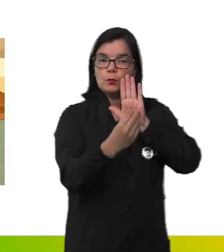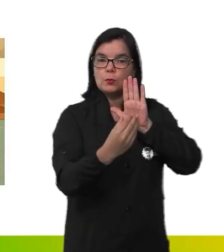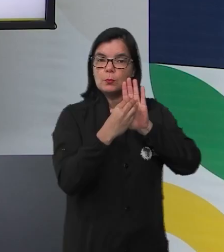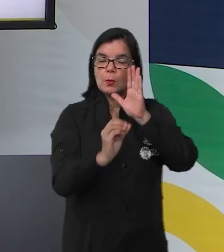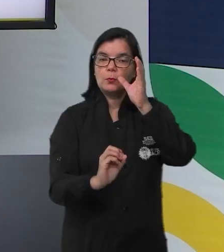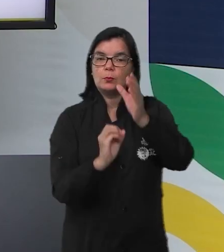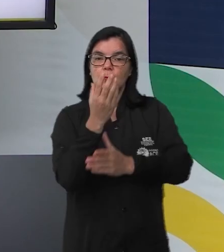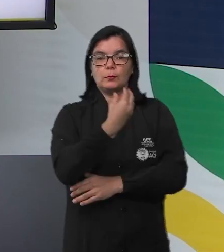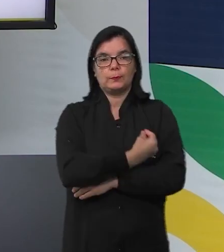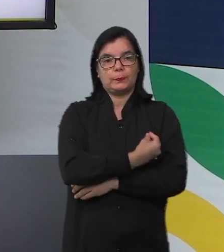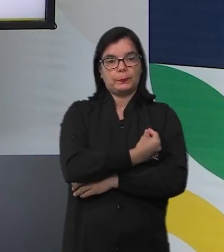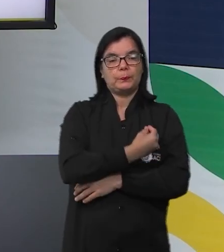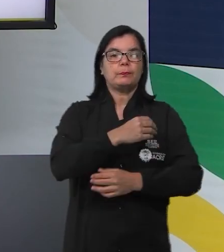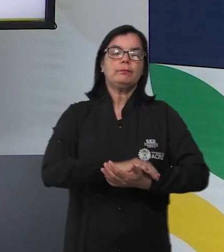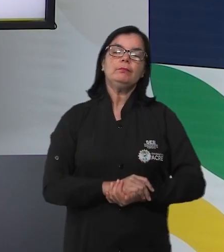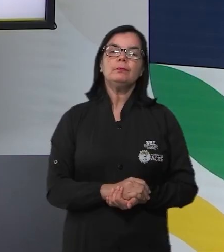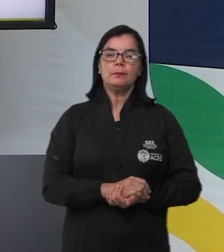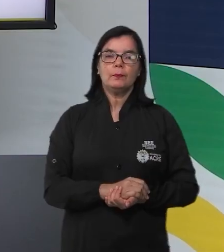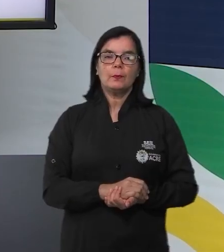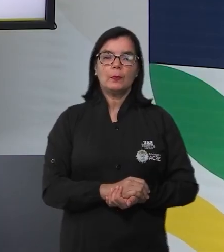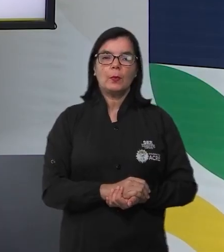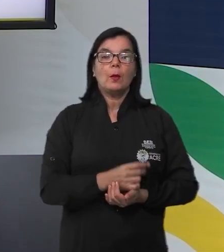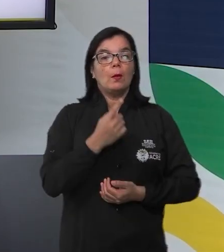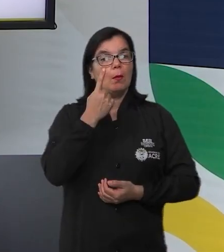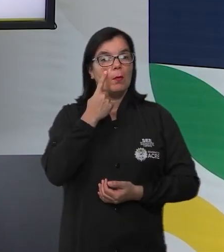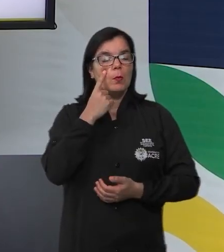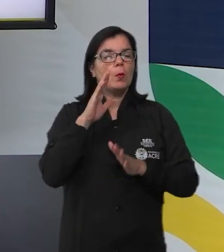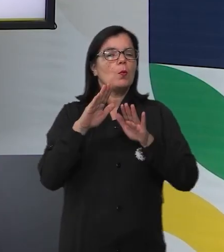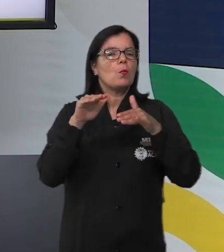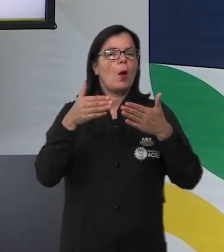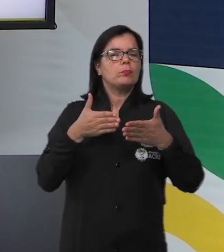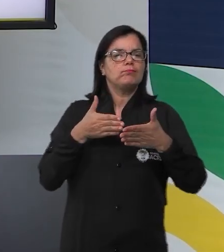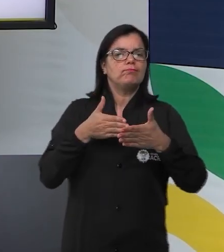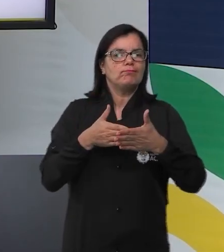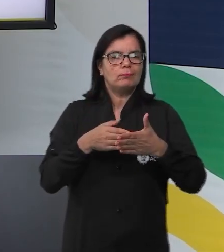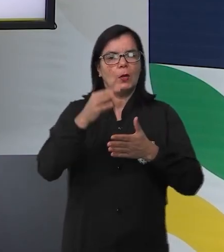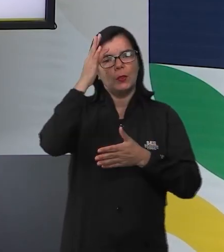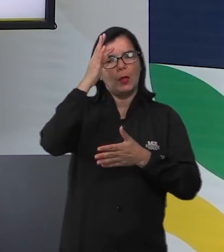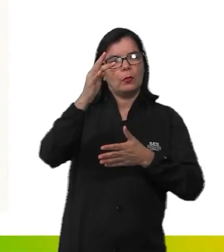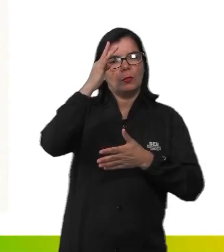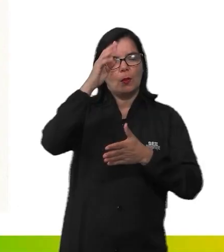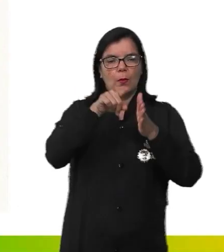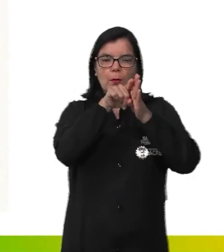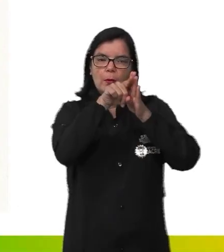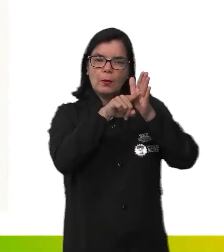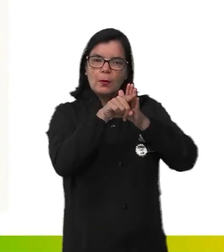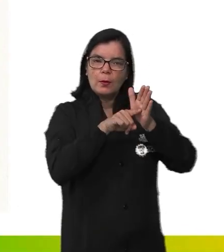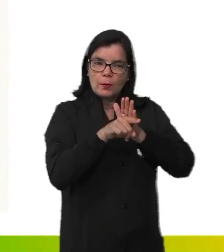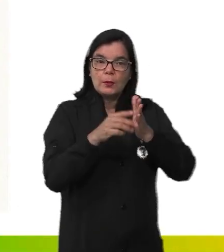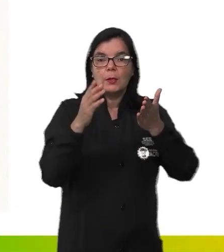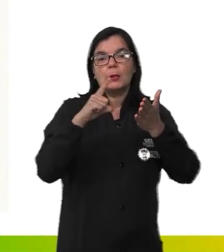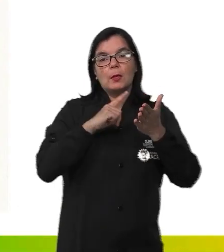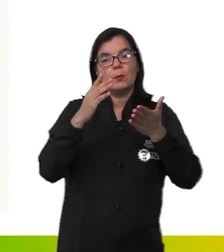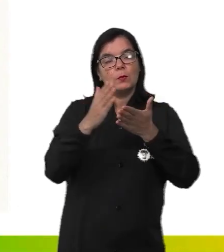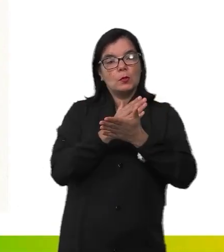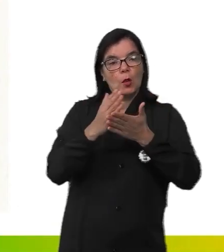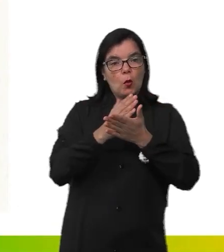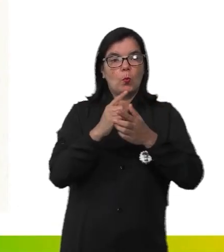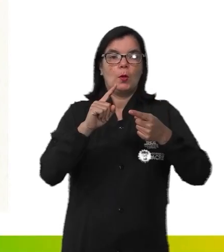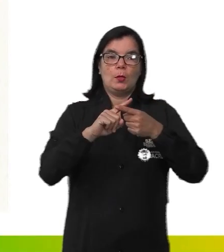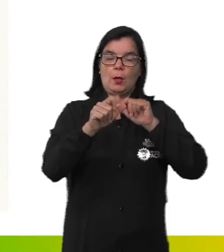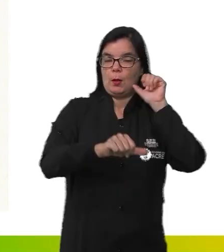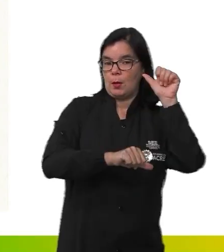a origem da vida, tá? E olha só, quais são os impactos da teoria científica? A gente tem alguns. Temos